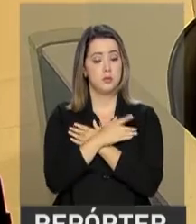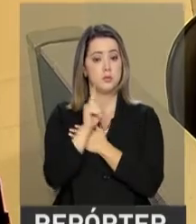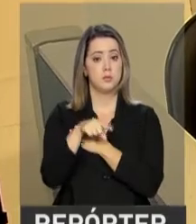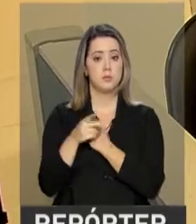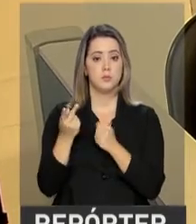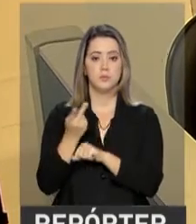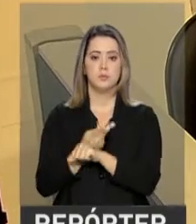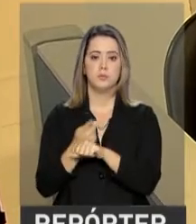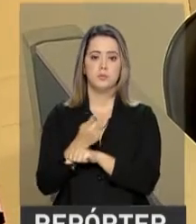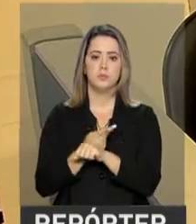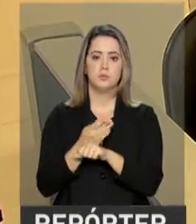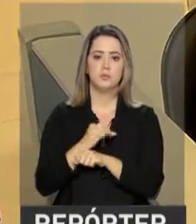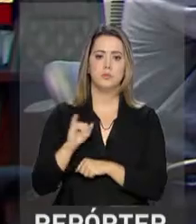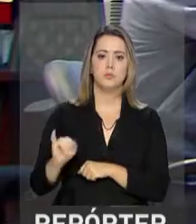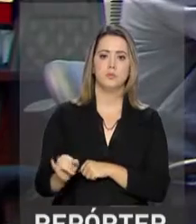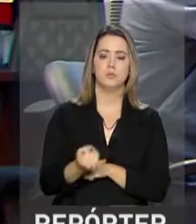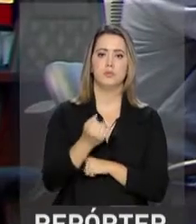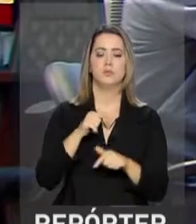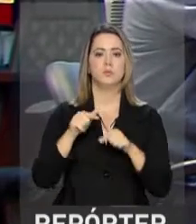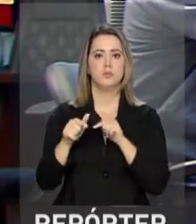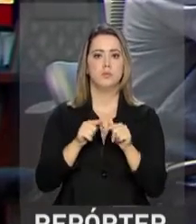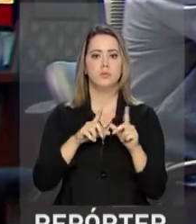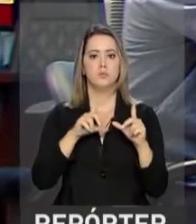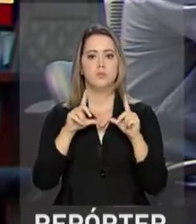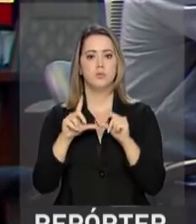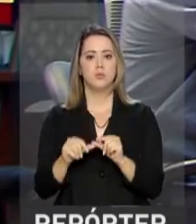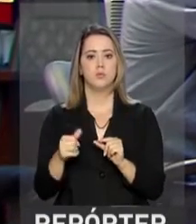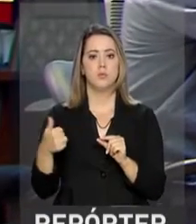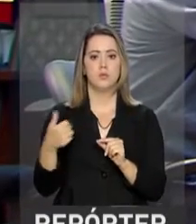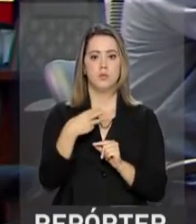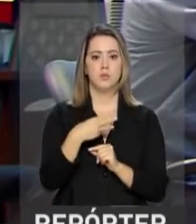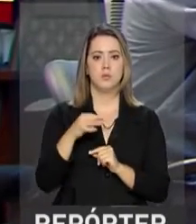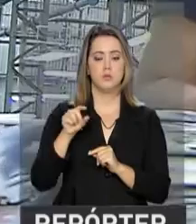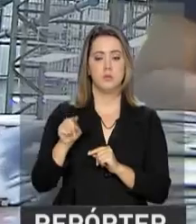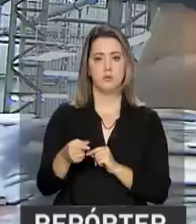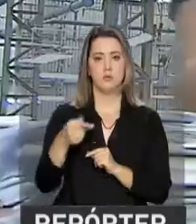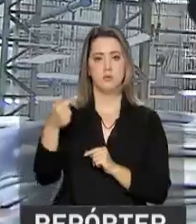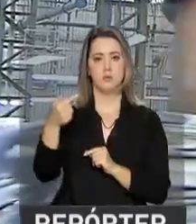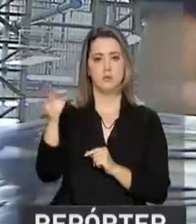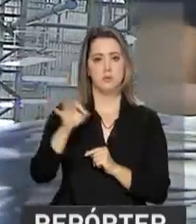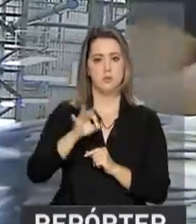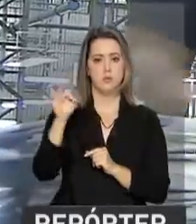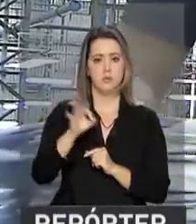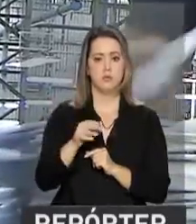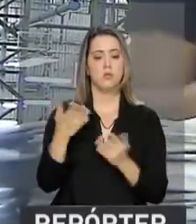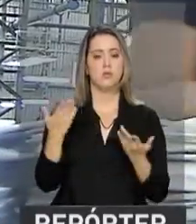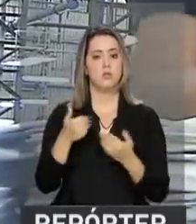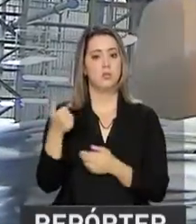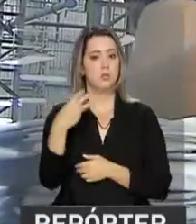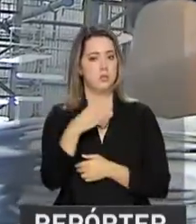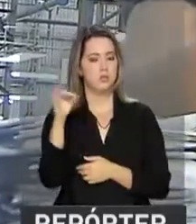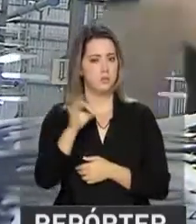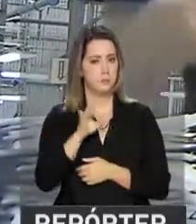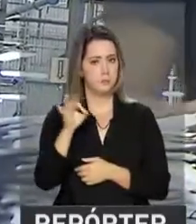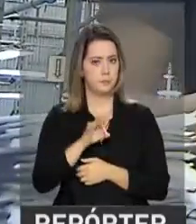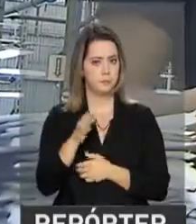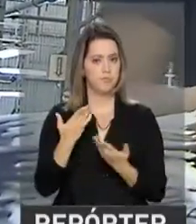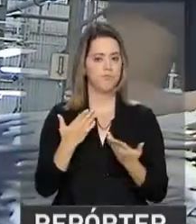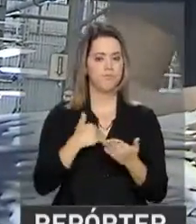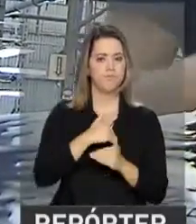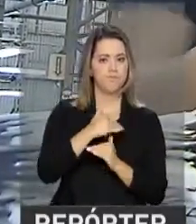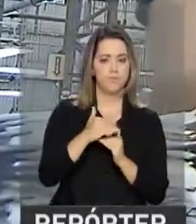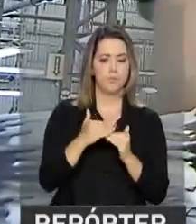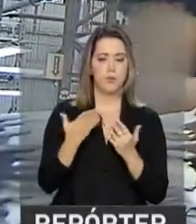em busca de uma oportunidade saiu de 13,7 por cento para 13 por cento na passagem do primeiro para